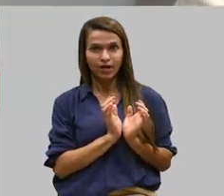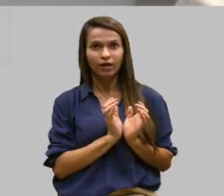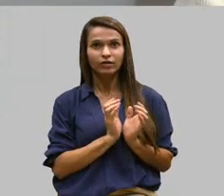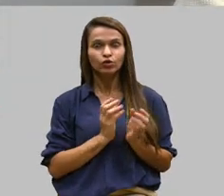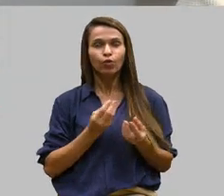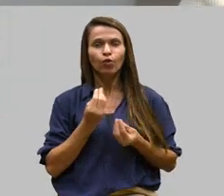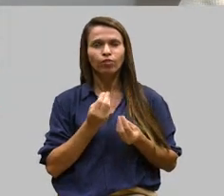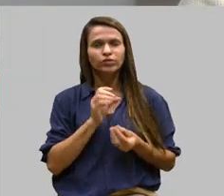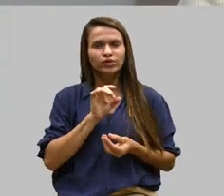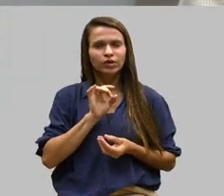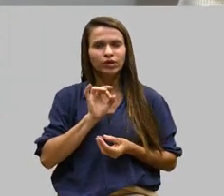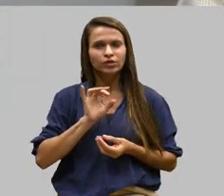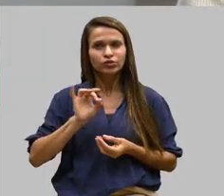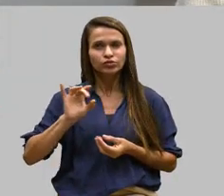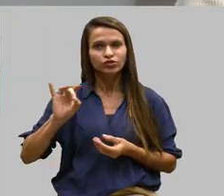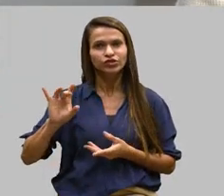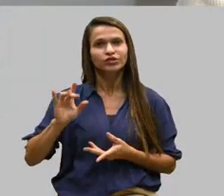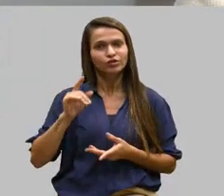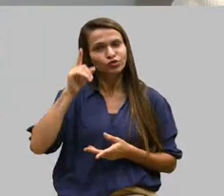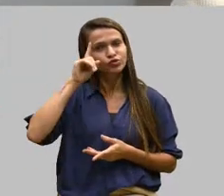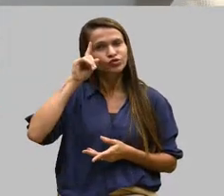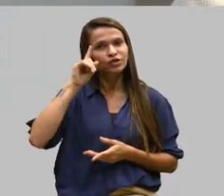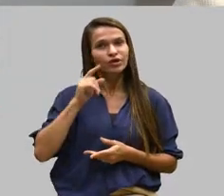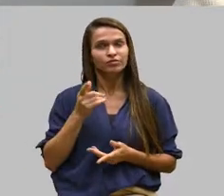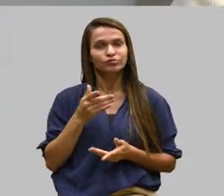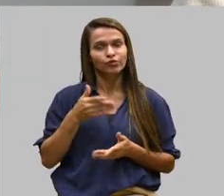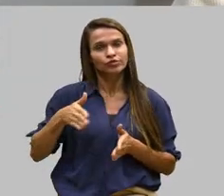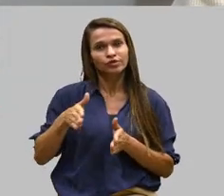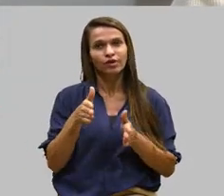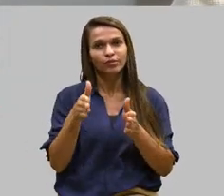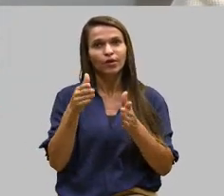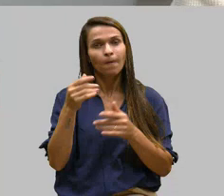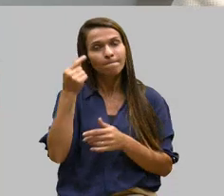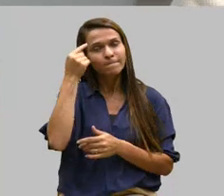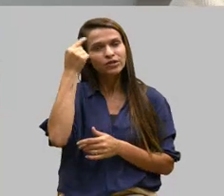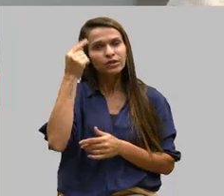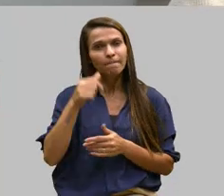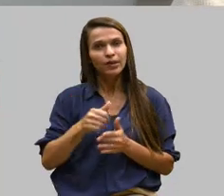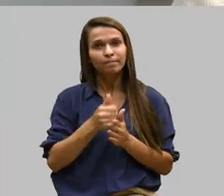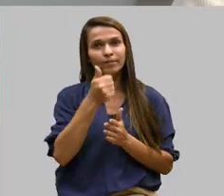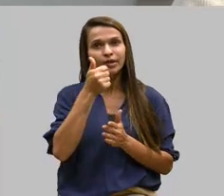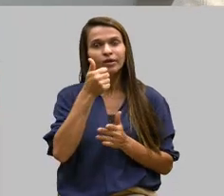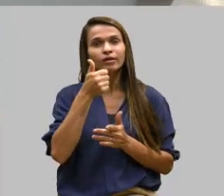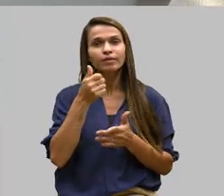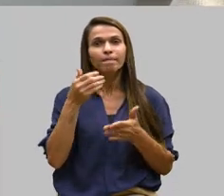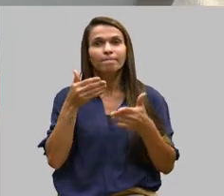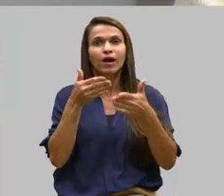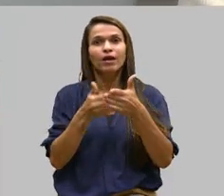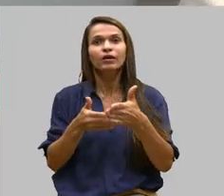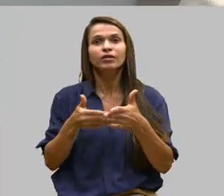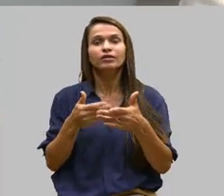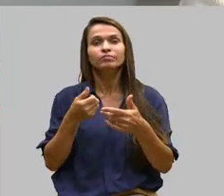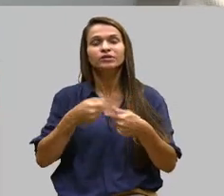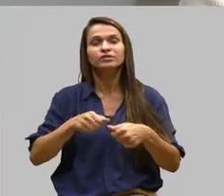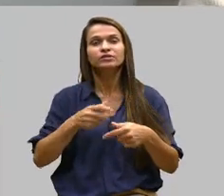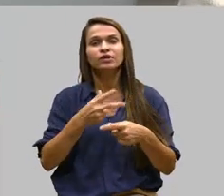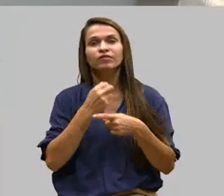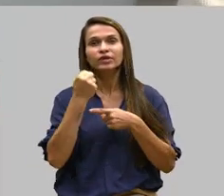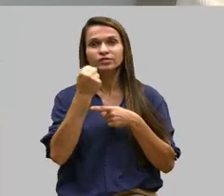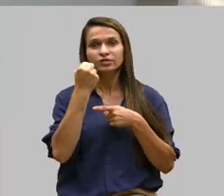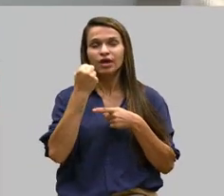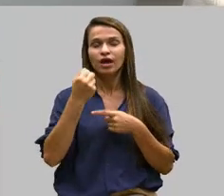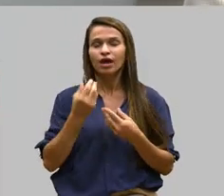no dia a dia da nossa caminhada eu penso que a primeira barreira que nós temos que vencer são as barreiras